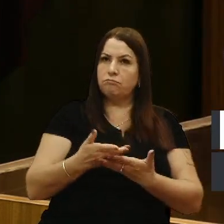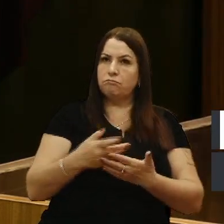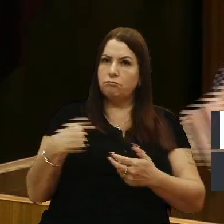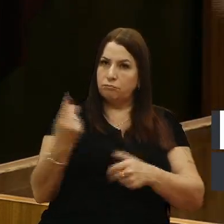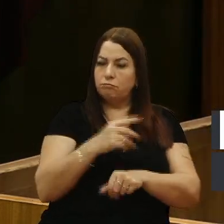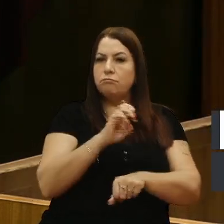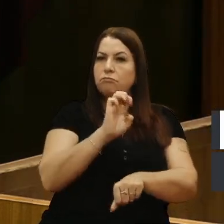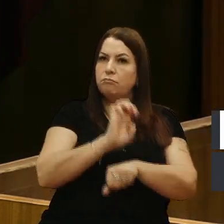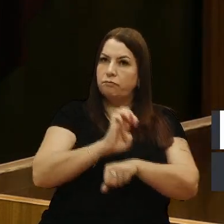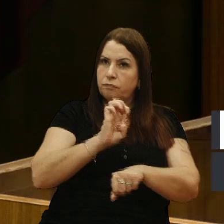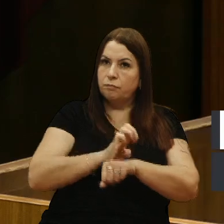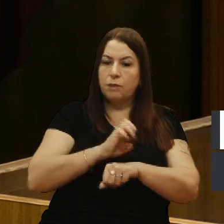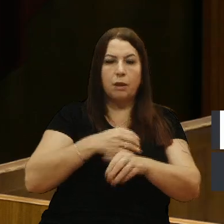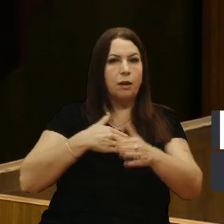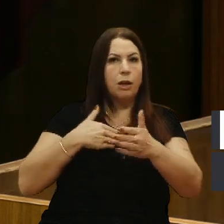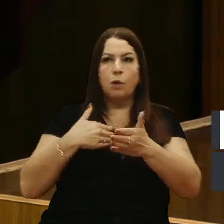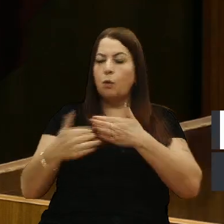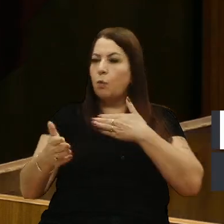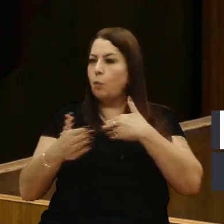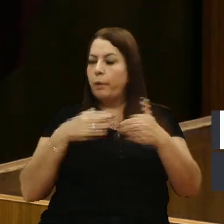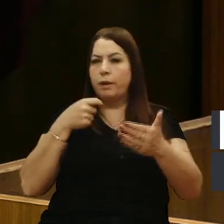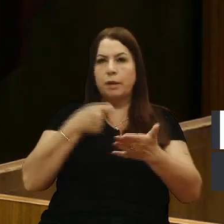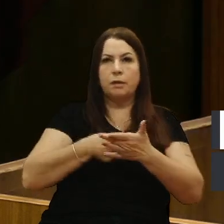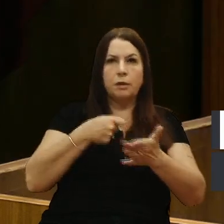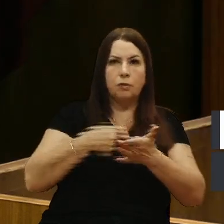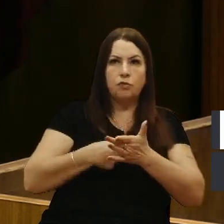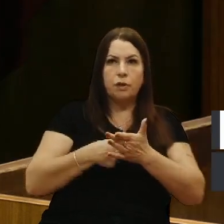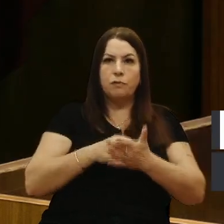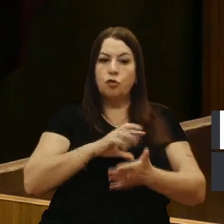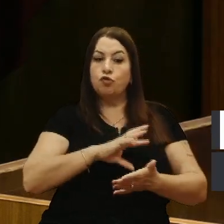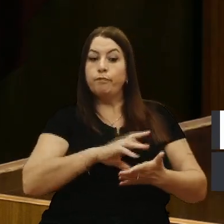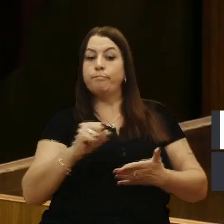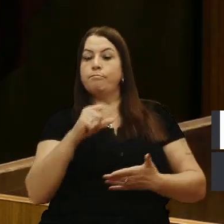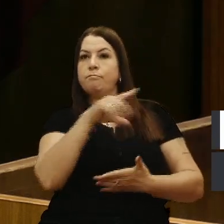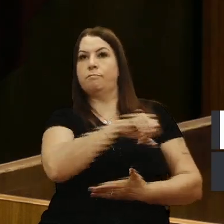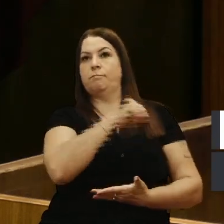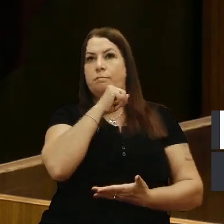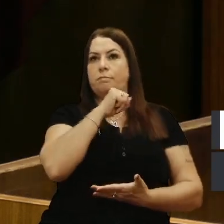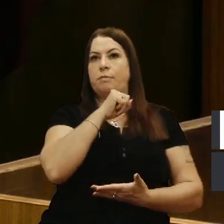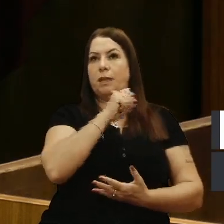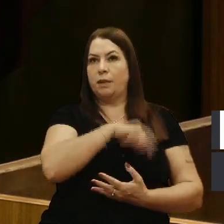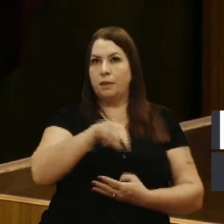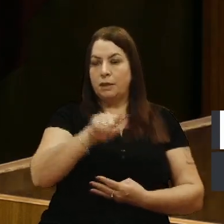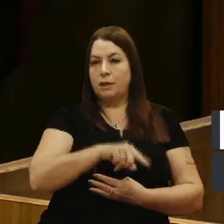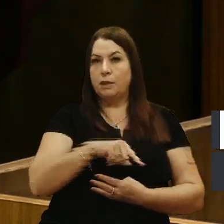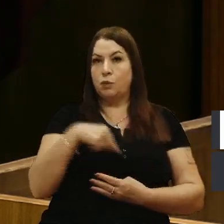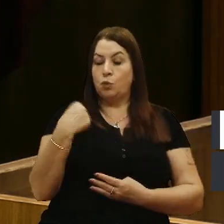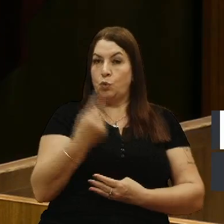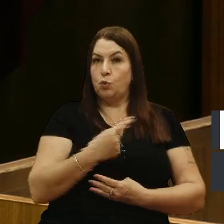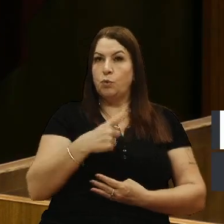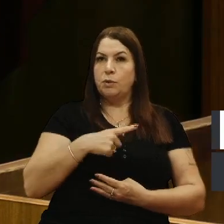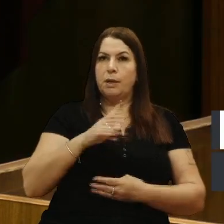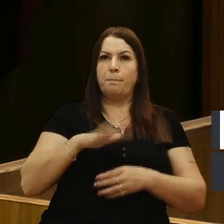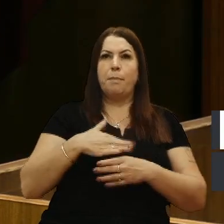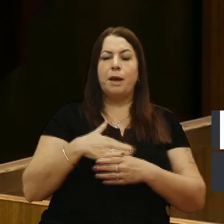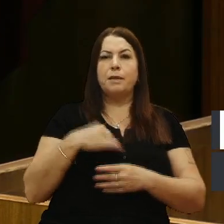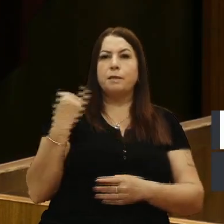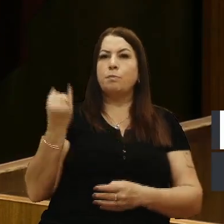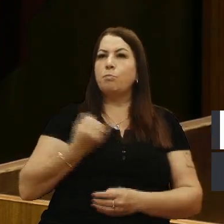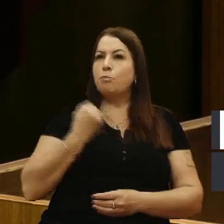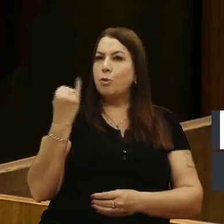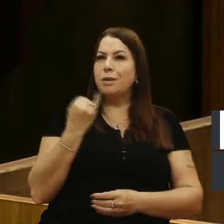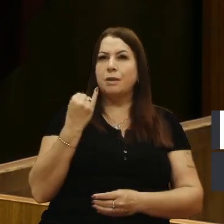estadual para qualquer tentativa de usurpação daquilo que tem de mais caro e